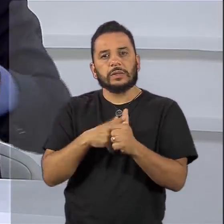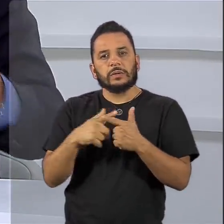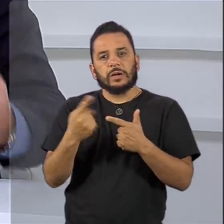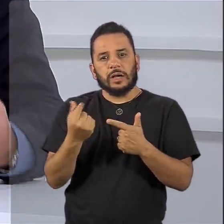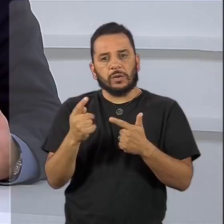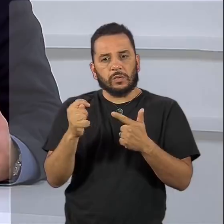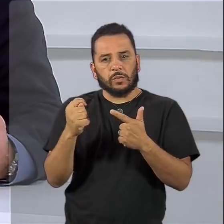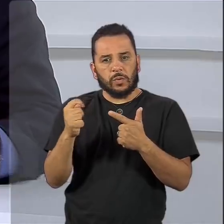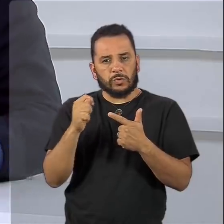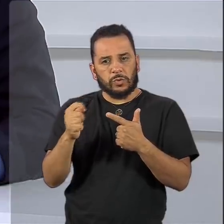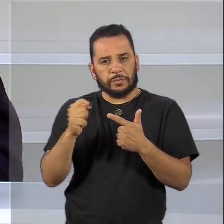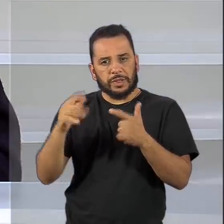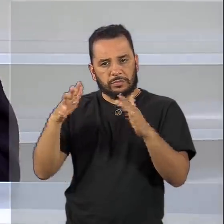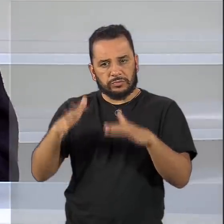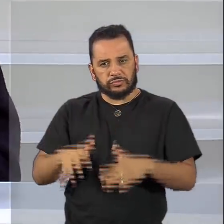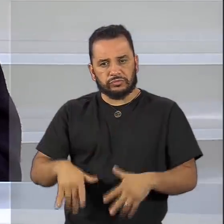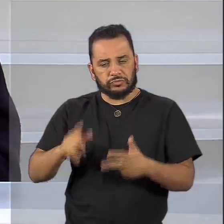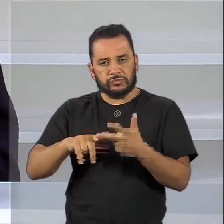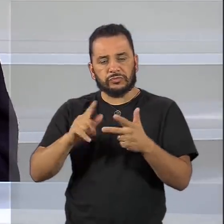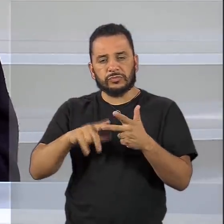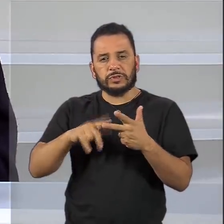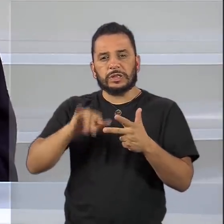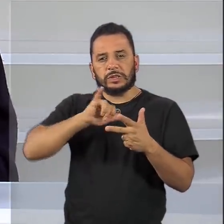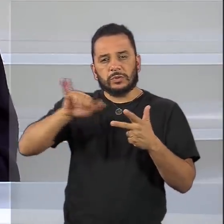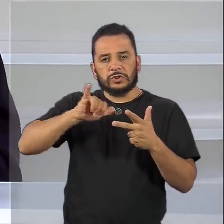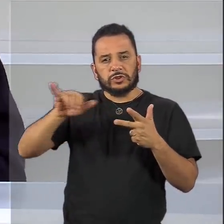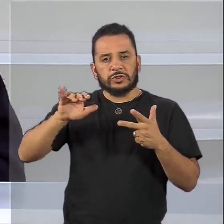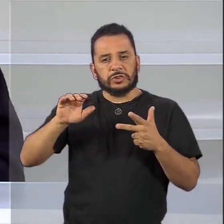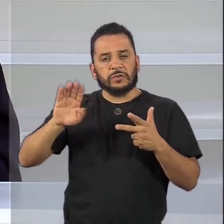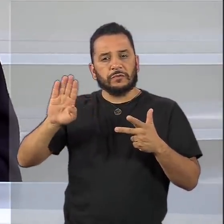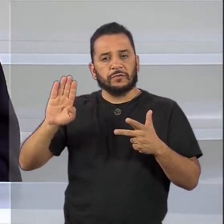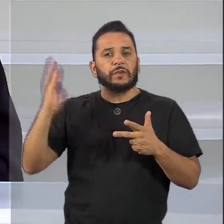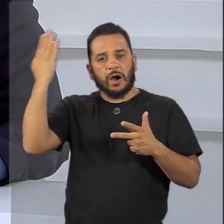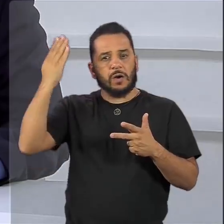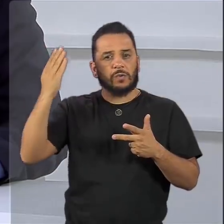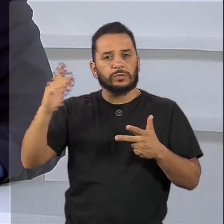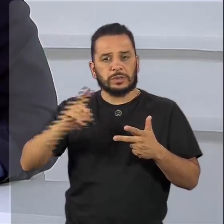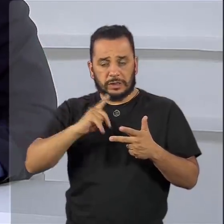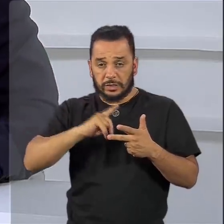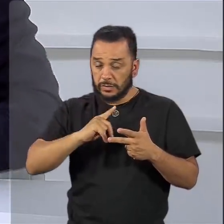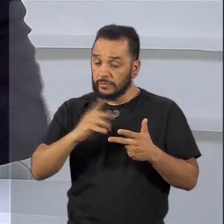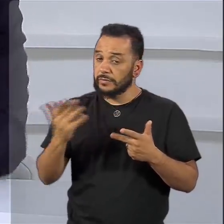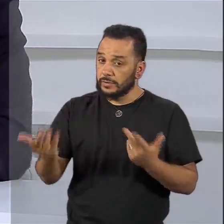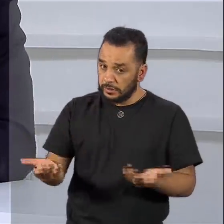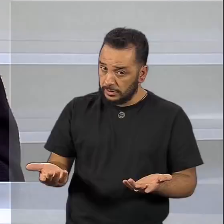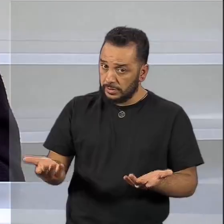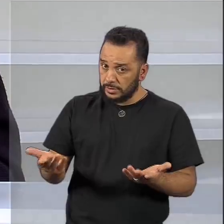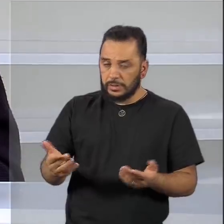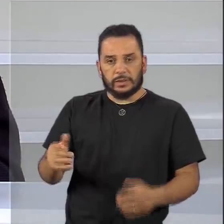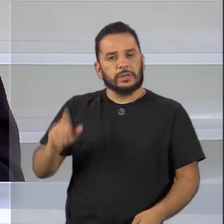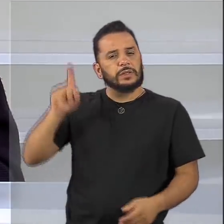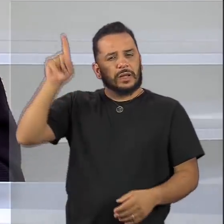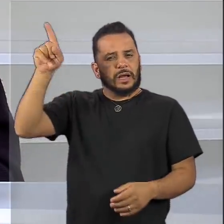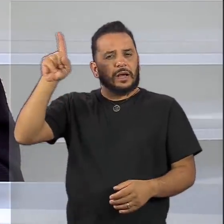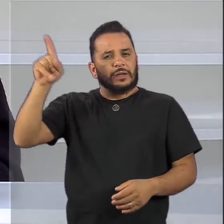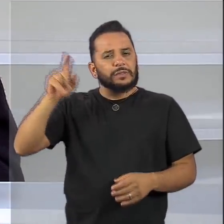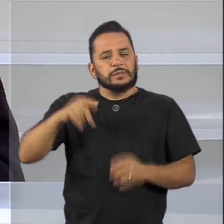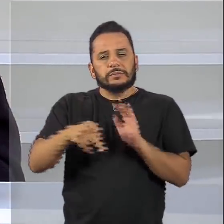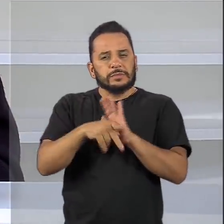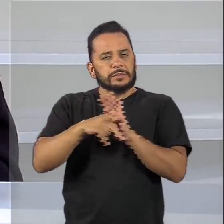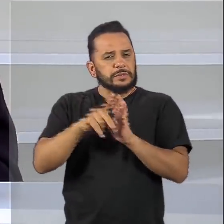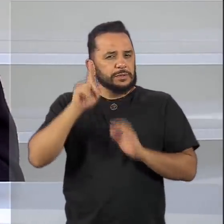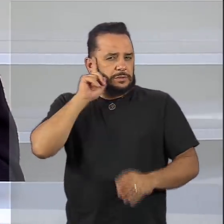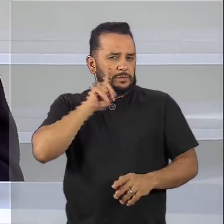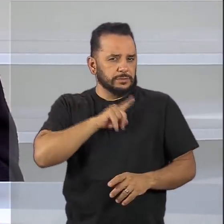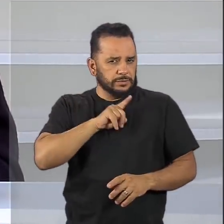de questões. Com as fake news, que foram favoráveis também, evidentemente. Isso foi... O americano é muito fácil de enganar, né? A gente acha